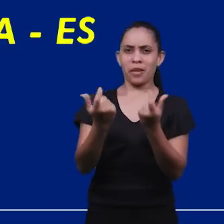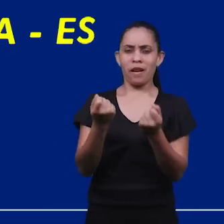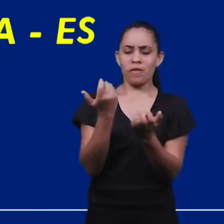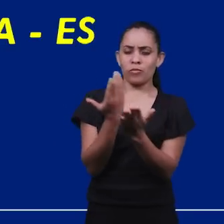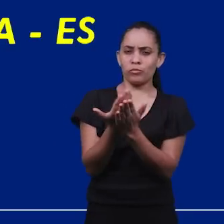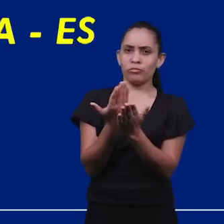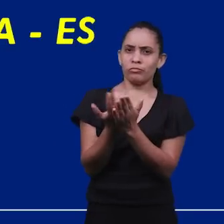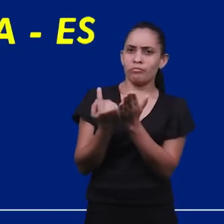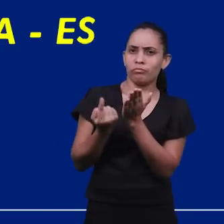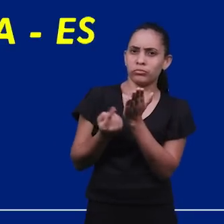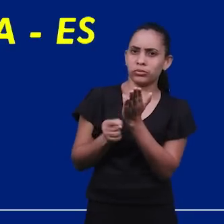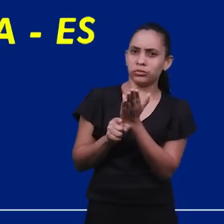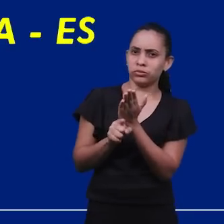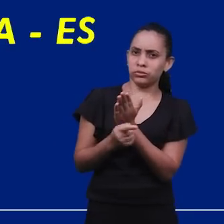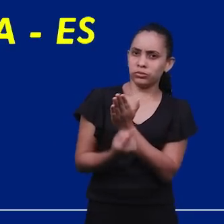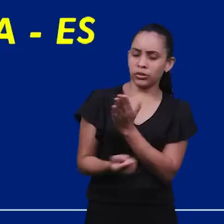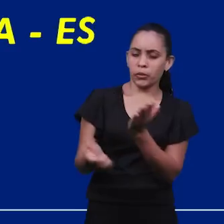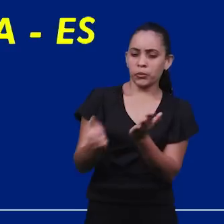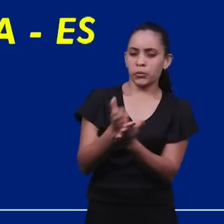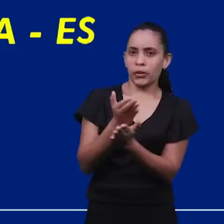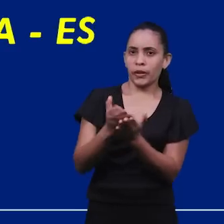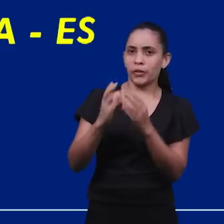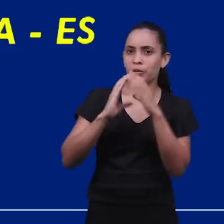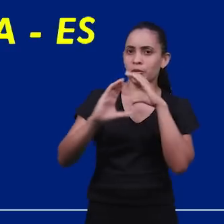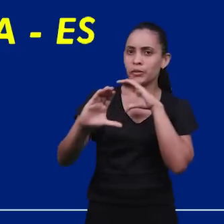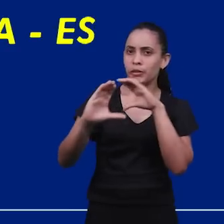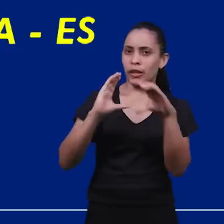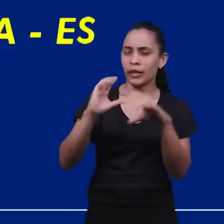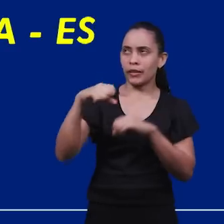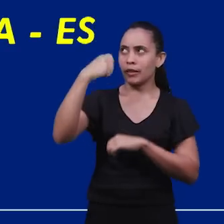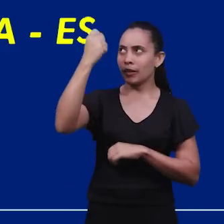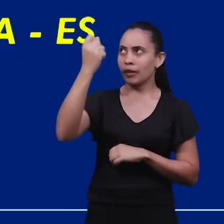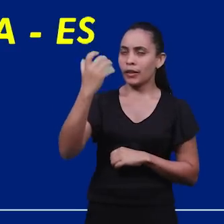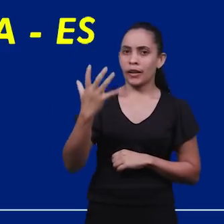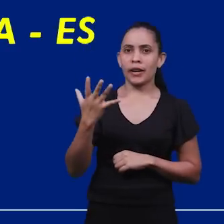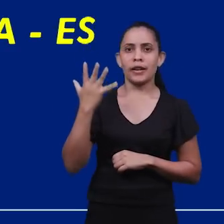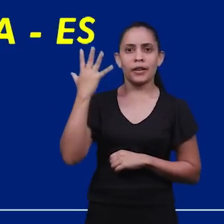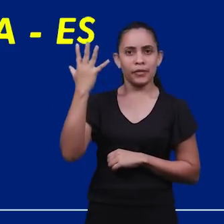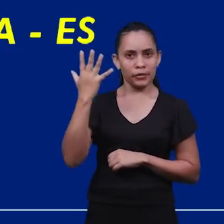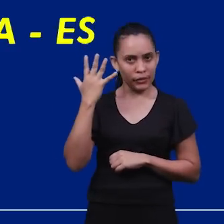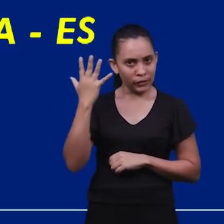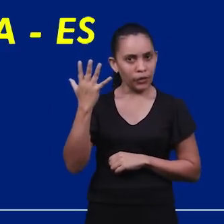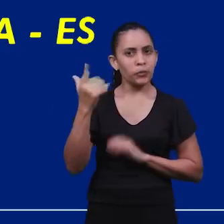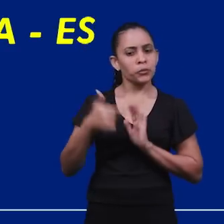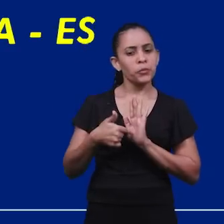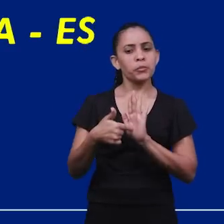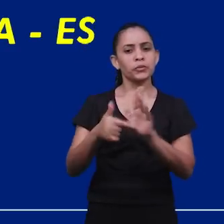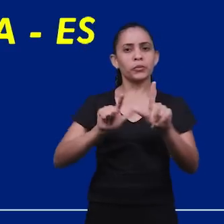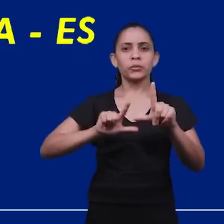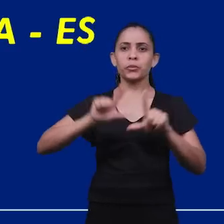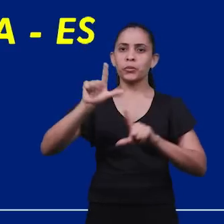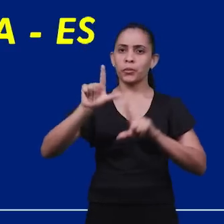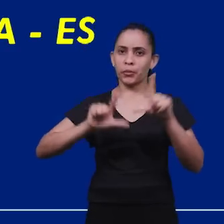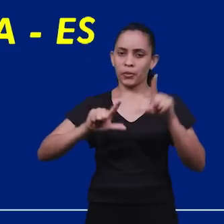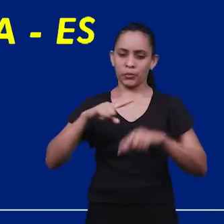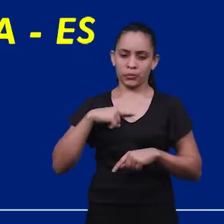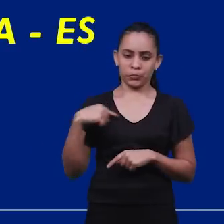a profundidade dentro do livro de Cantares das revelações transmitidas no programa. Estamos